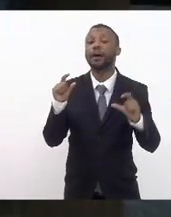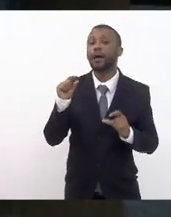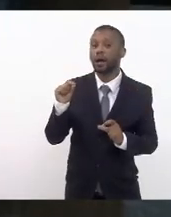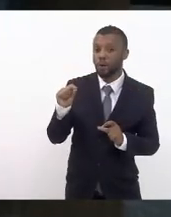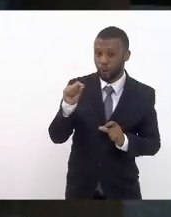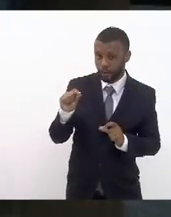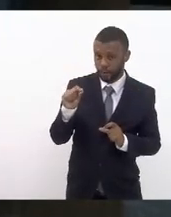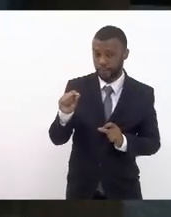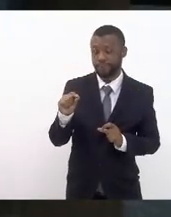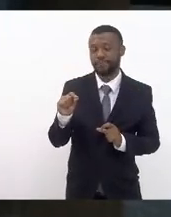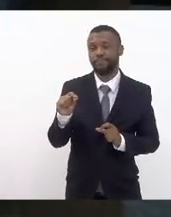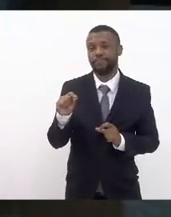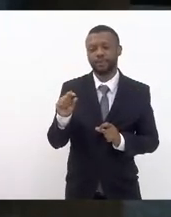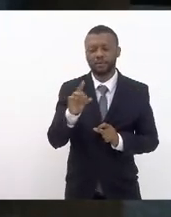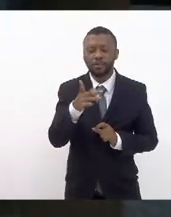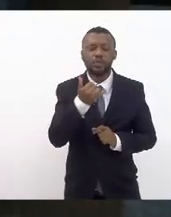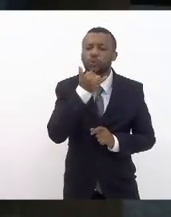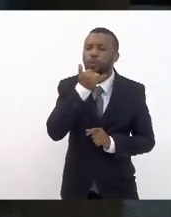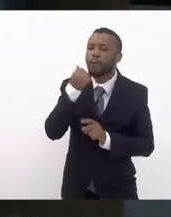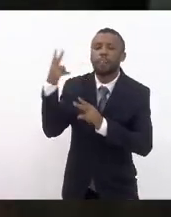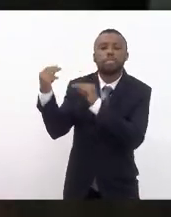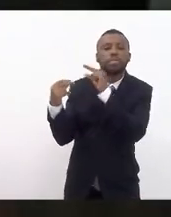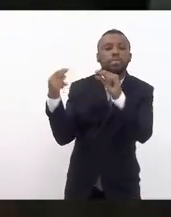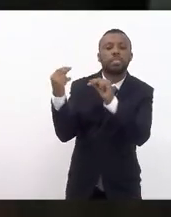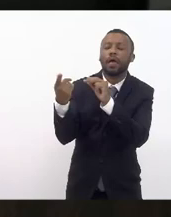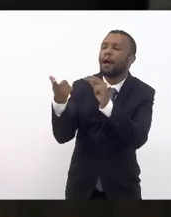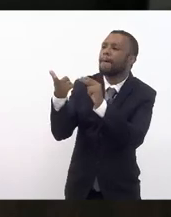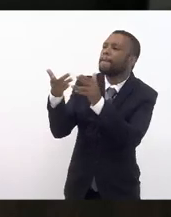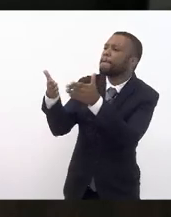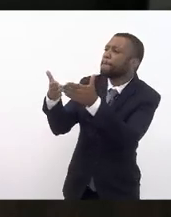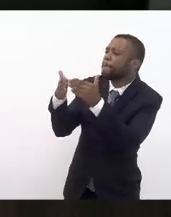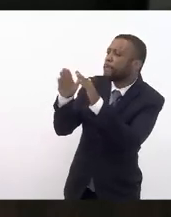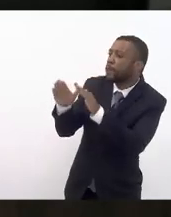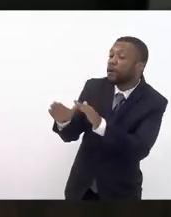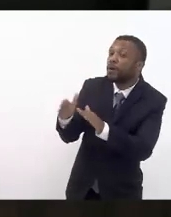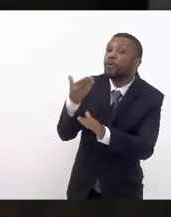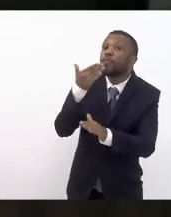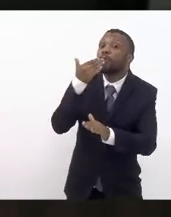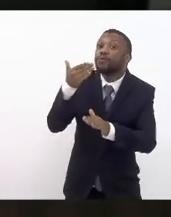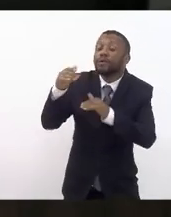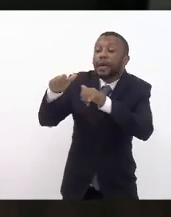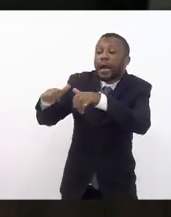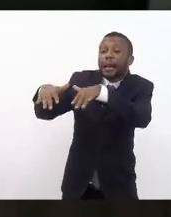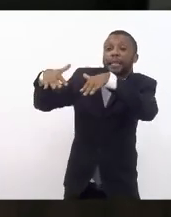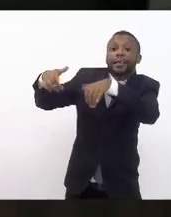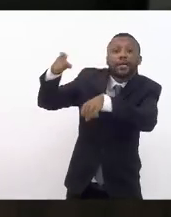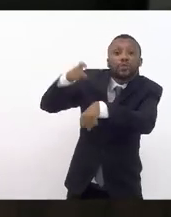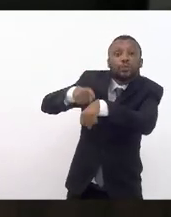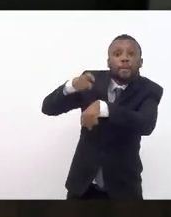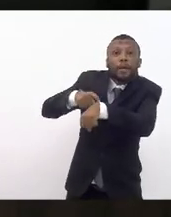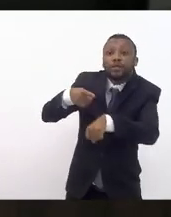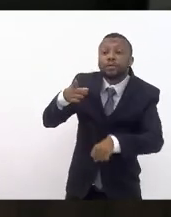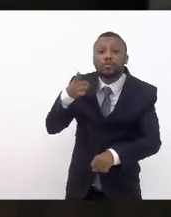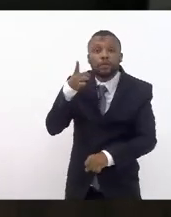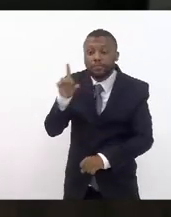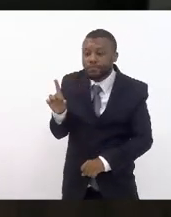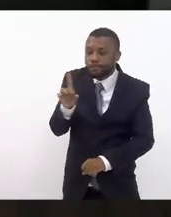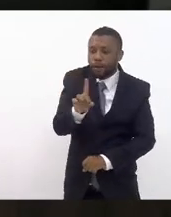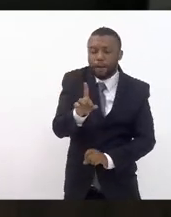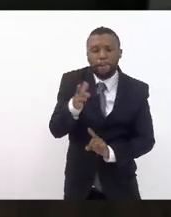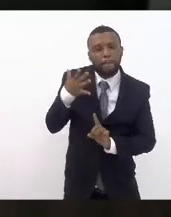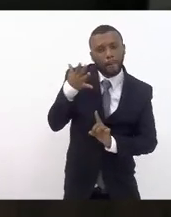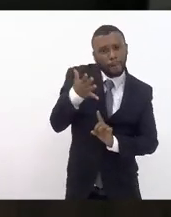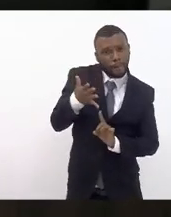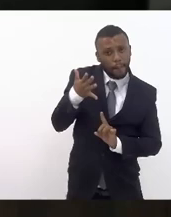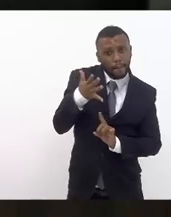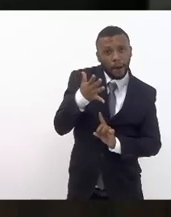Só alertar. Só um minutinho. Eu pediria à galeria que, no momento que os deputados estivessem se